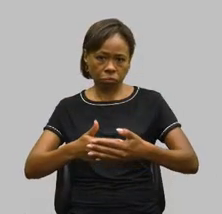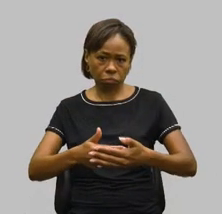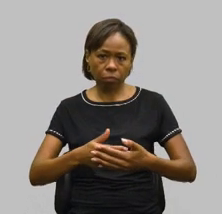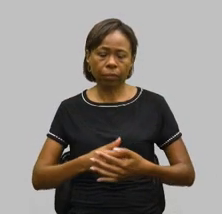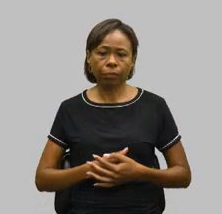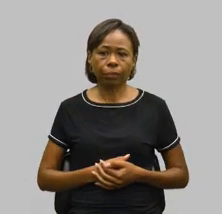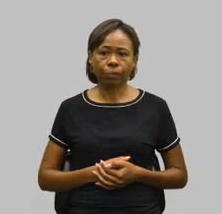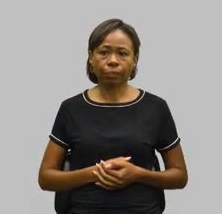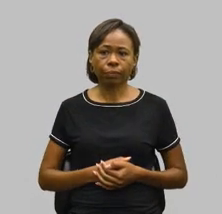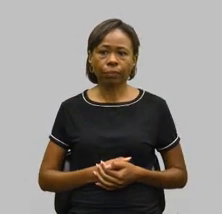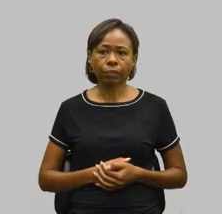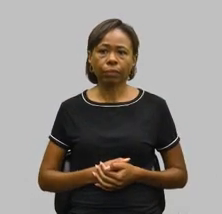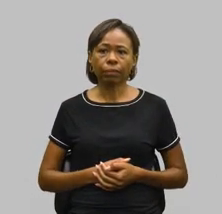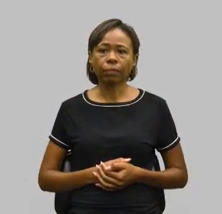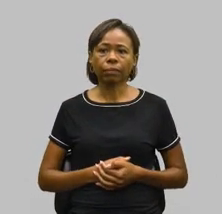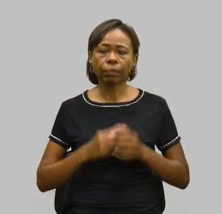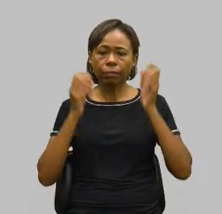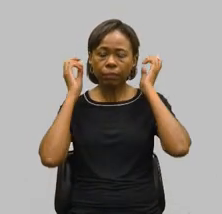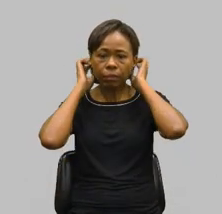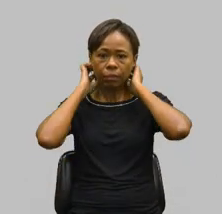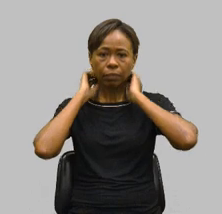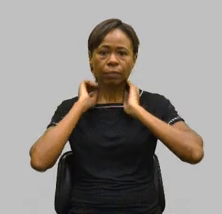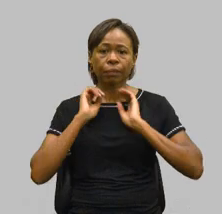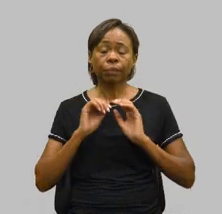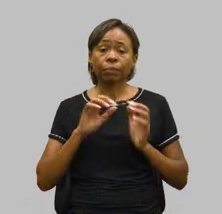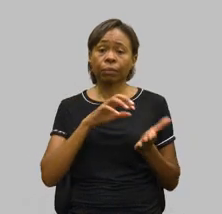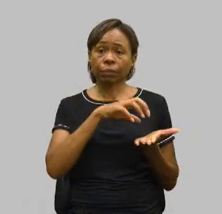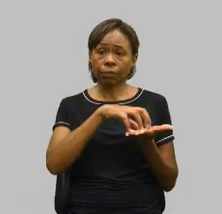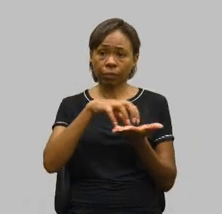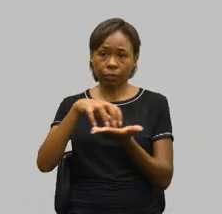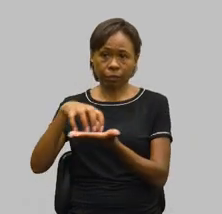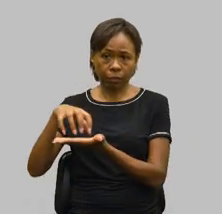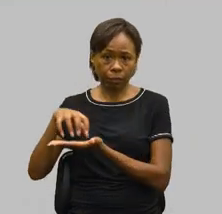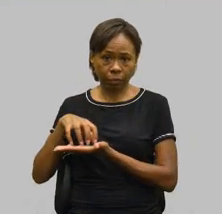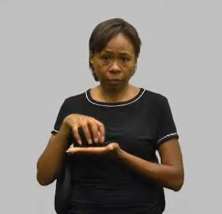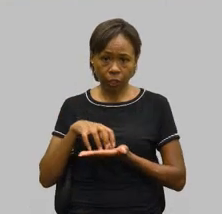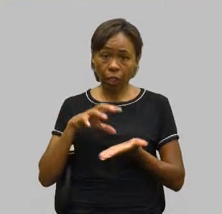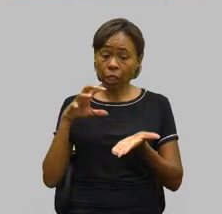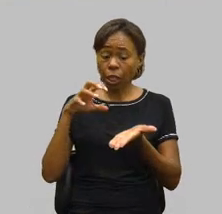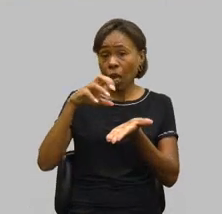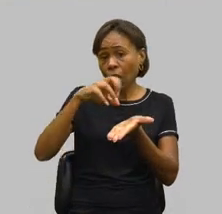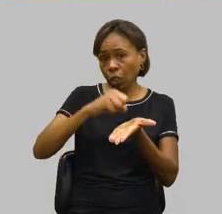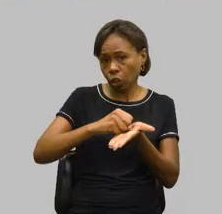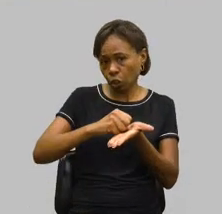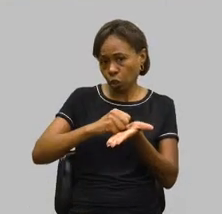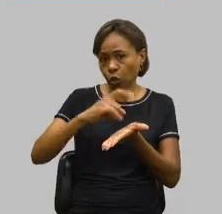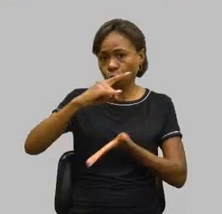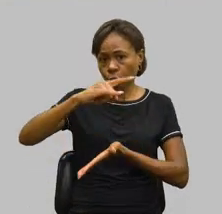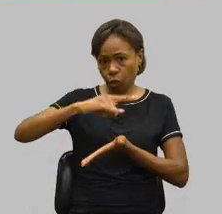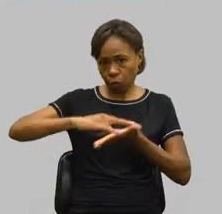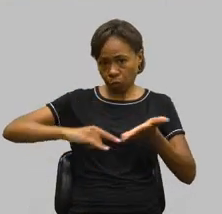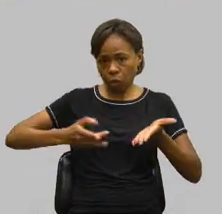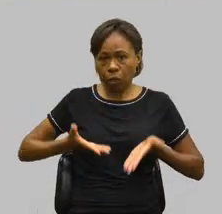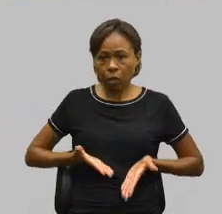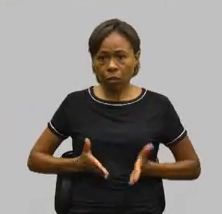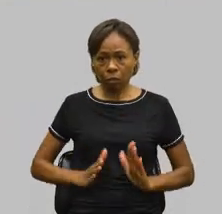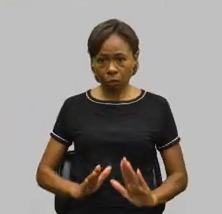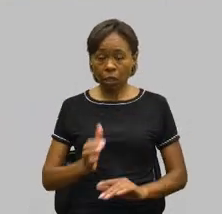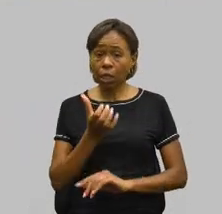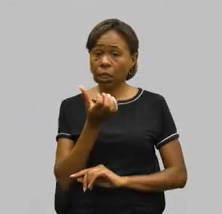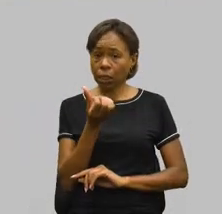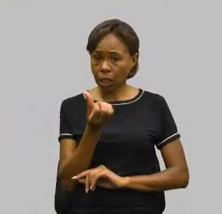aces e as as unidades Integradas de Registro Civil de nascimento que é implementação de seis unidades em